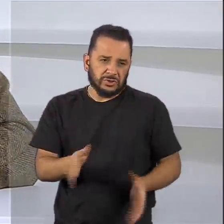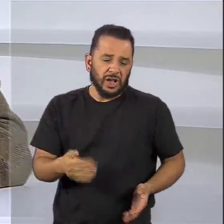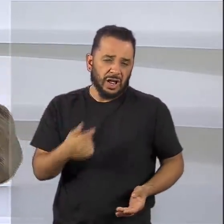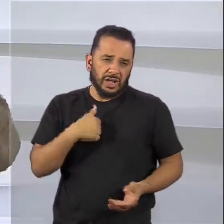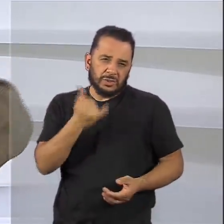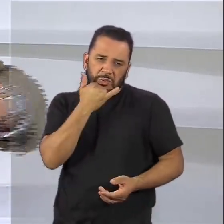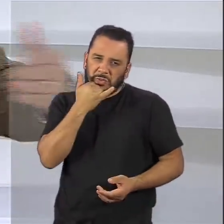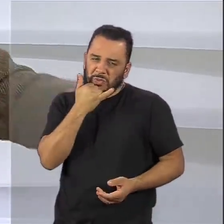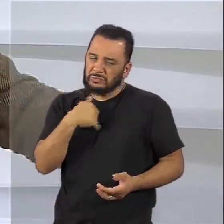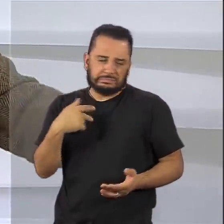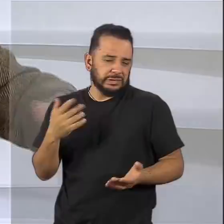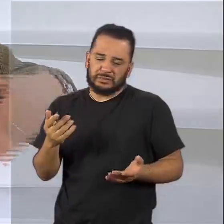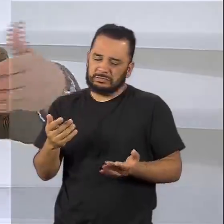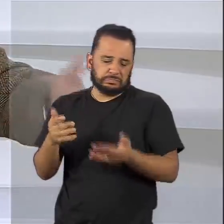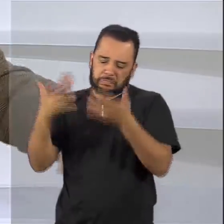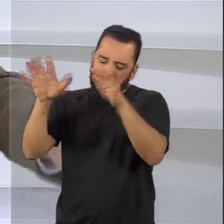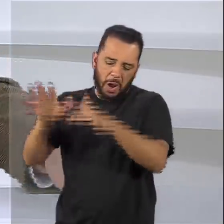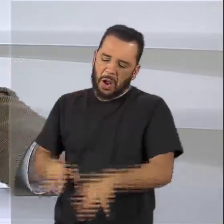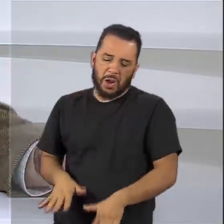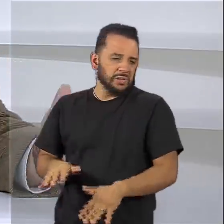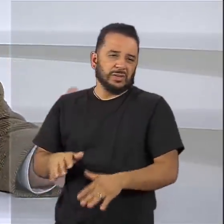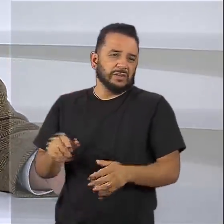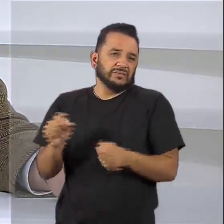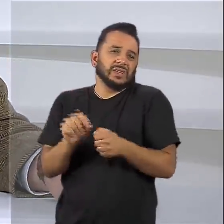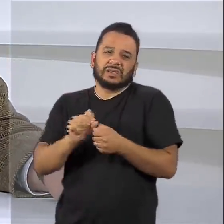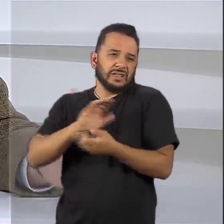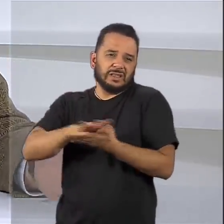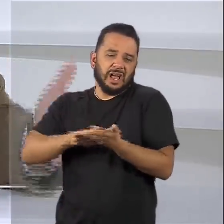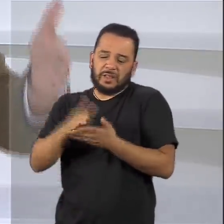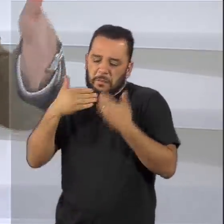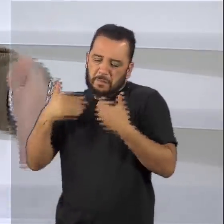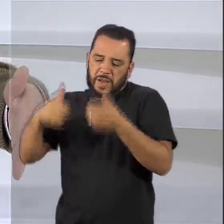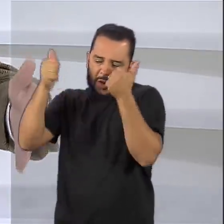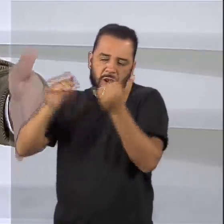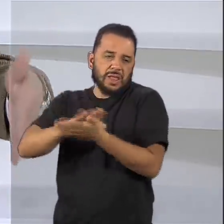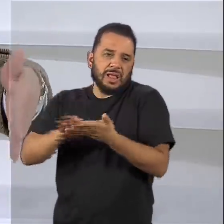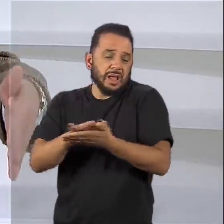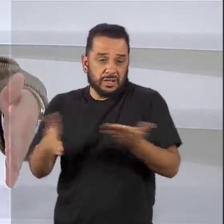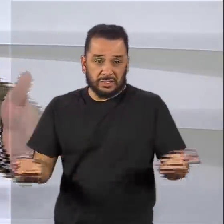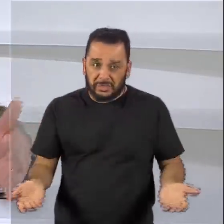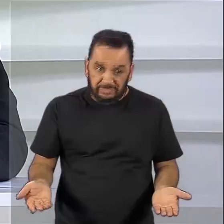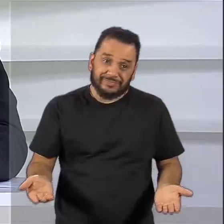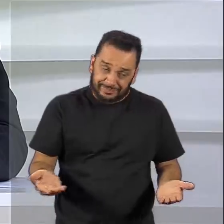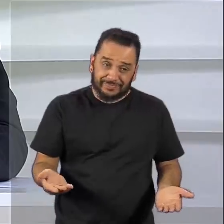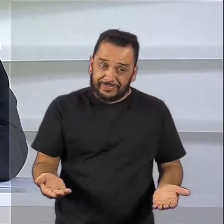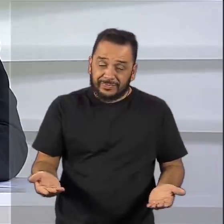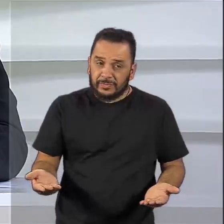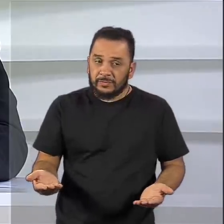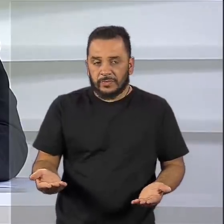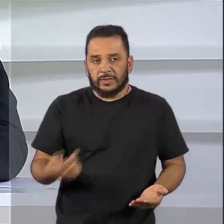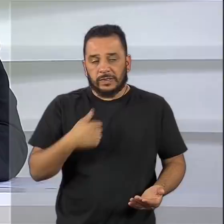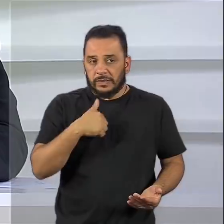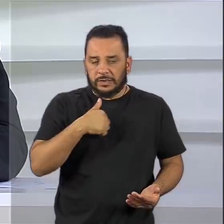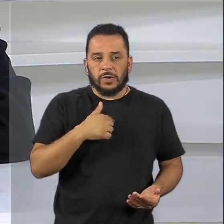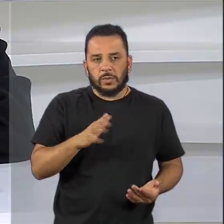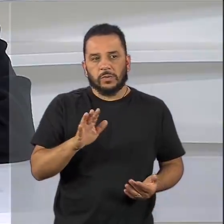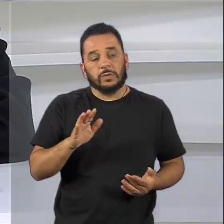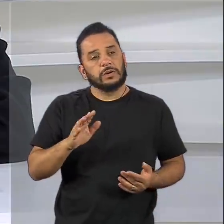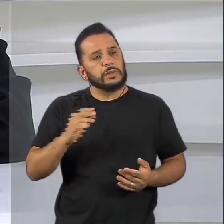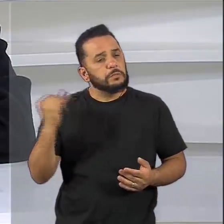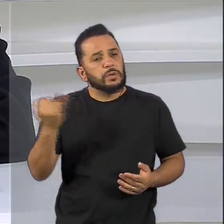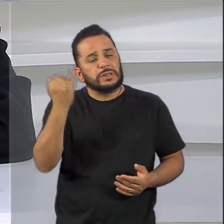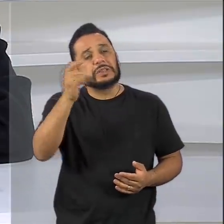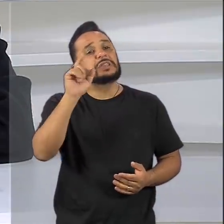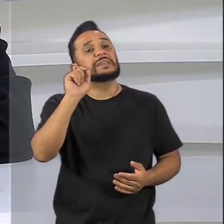né? Ela será inócua, vai terminar inócua, etc. Agora, isto vai, eu entendo, ser determinante na campanha. Quem